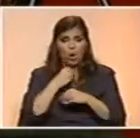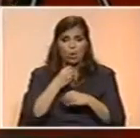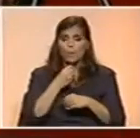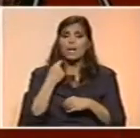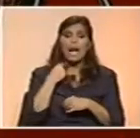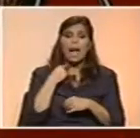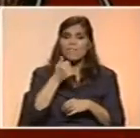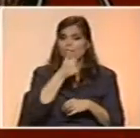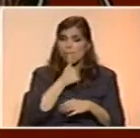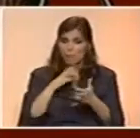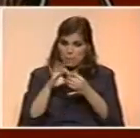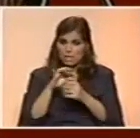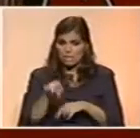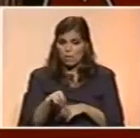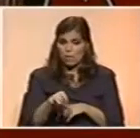associação,